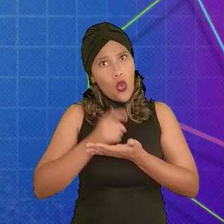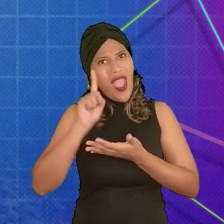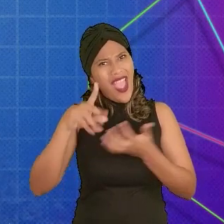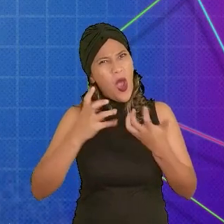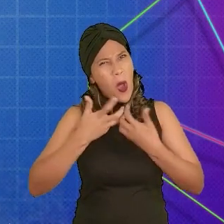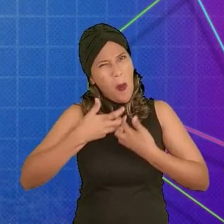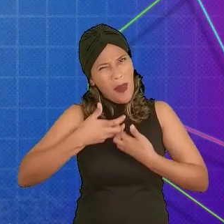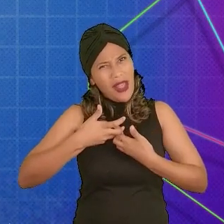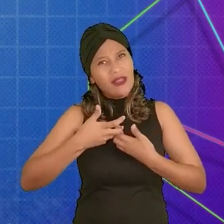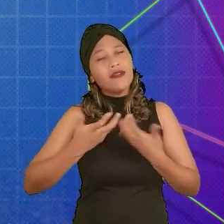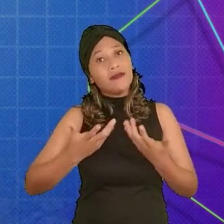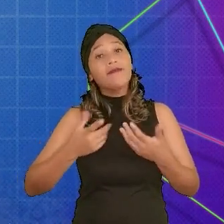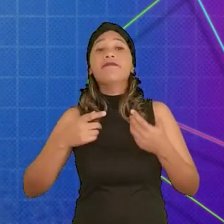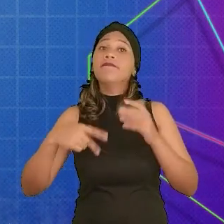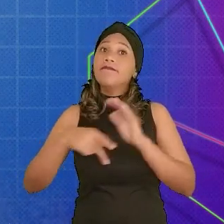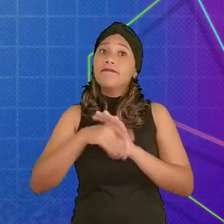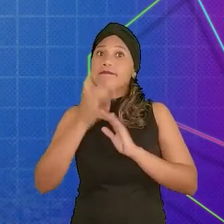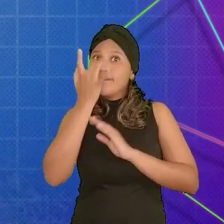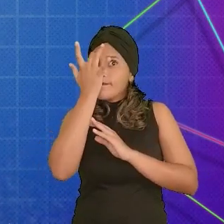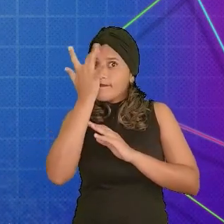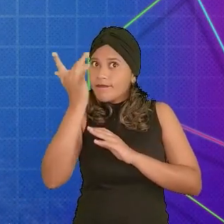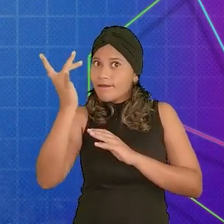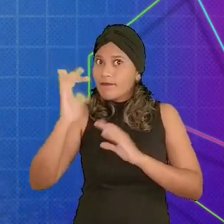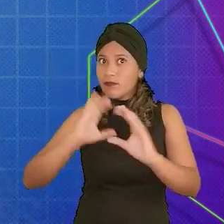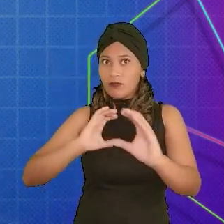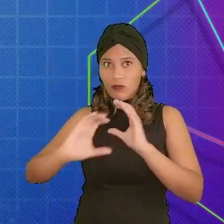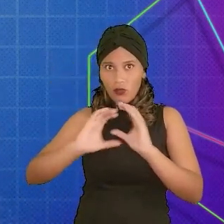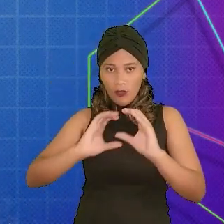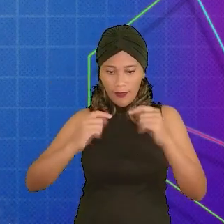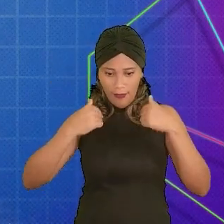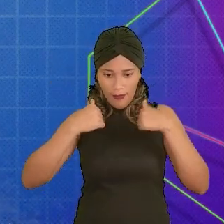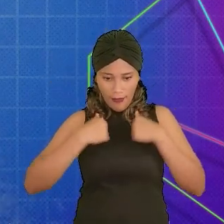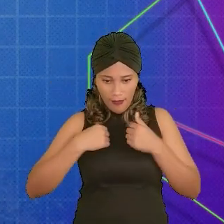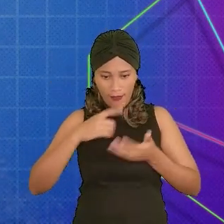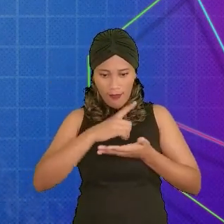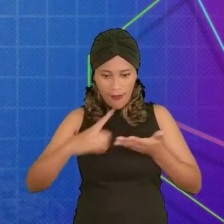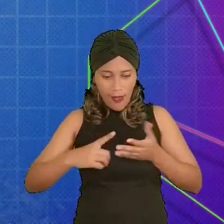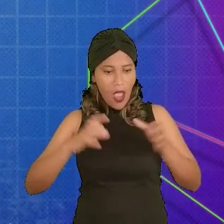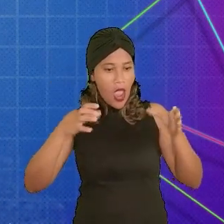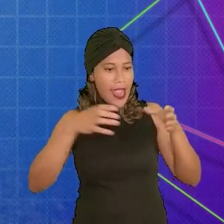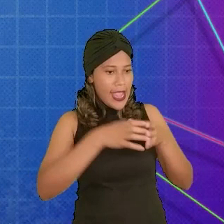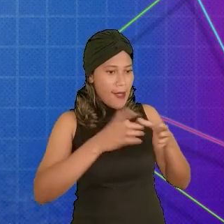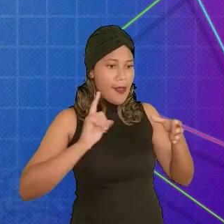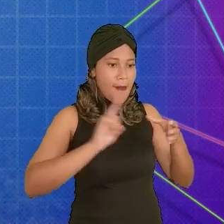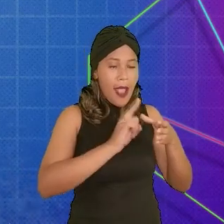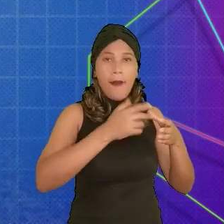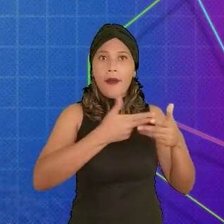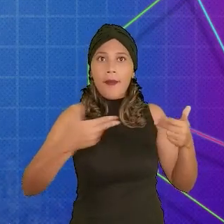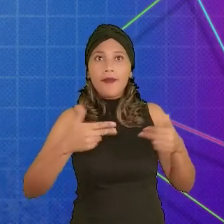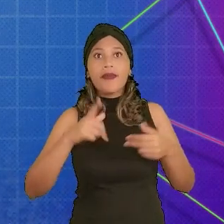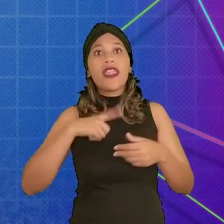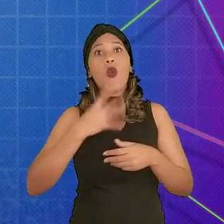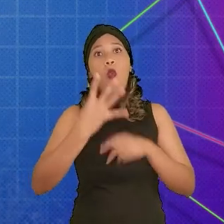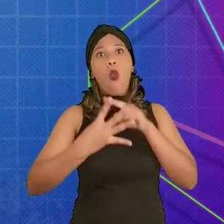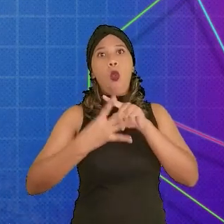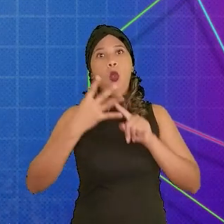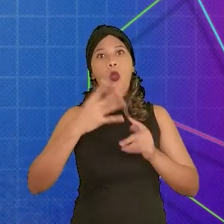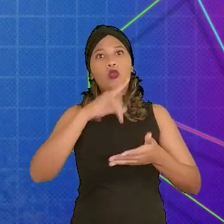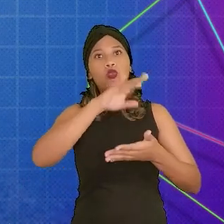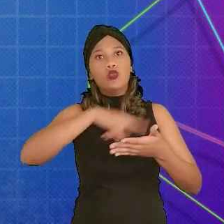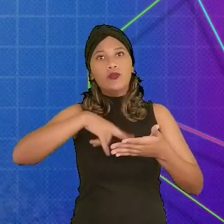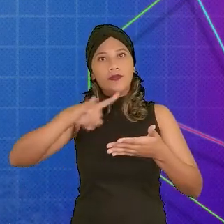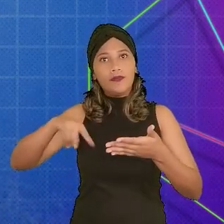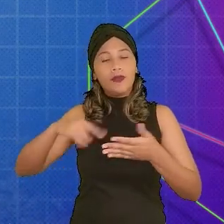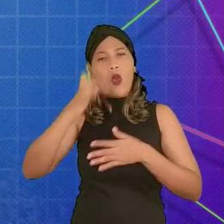bem complexo. Então, para facilitar a comunicação entre o game designer e o resto da equipe, existem 4 documentos